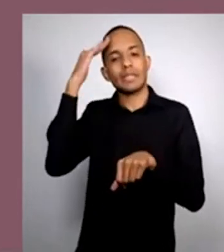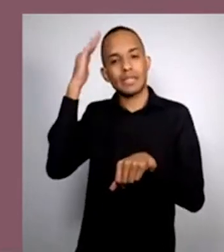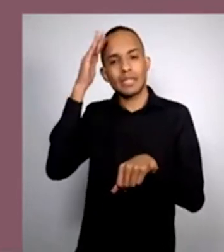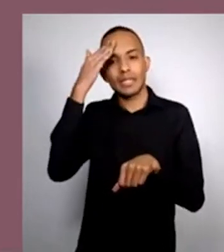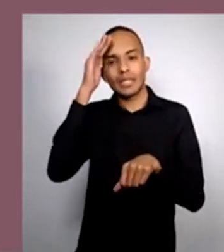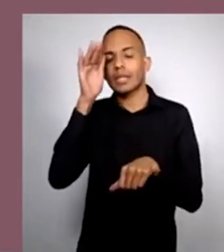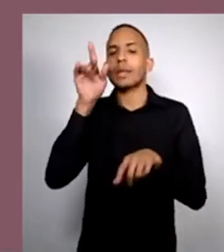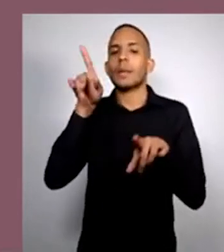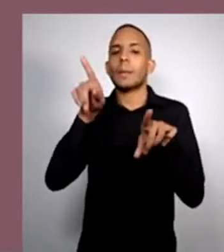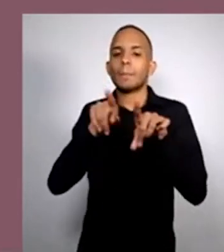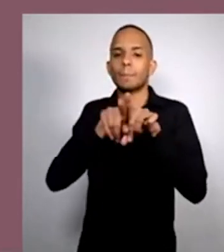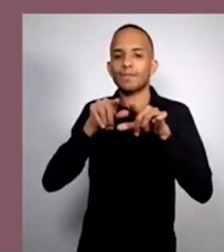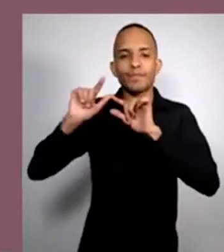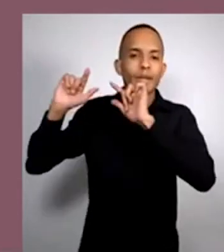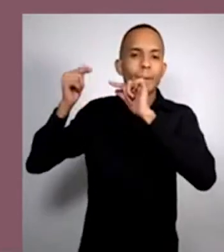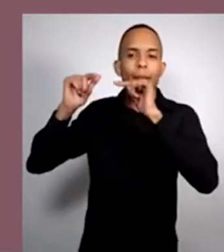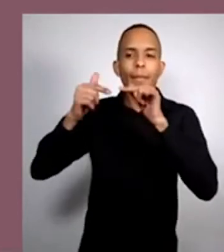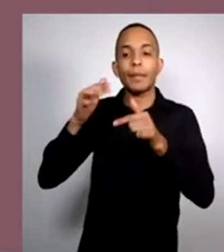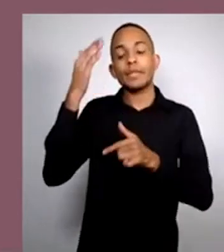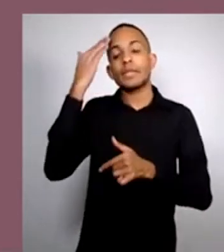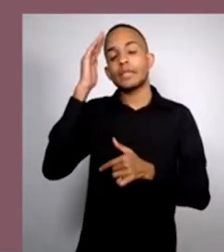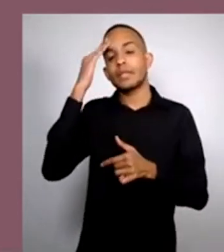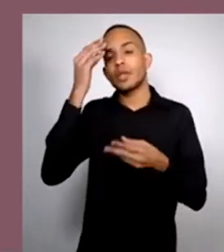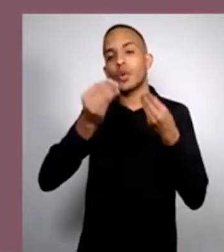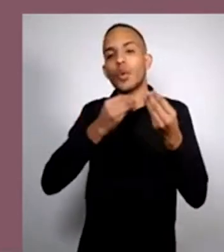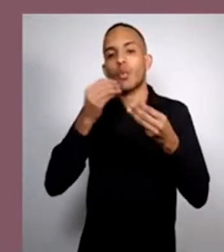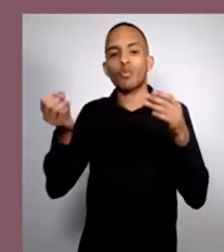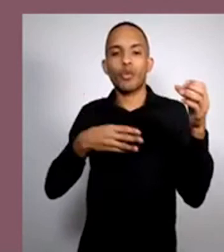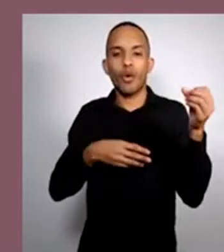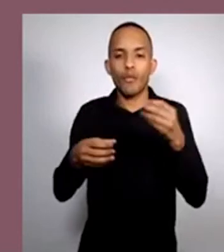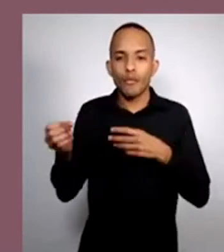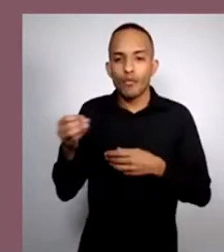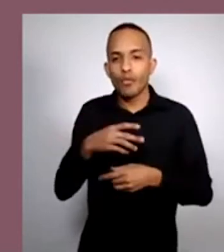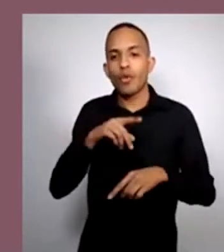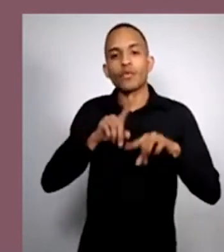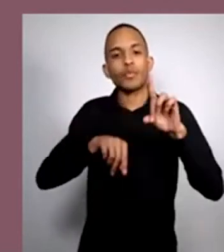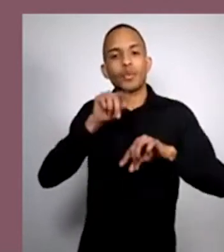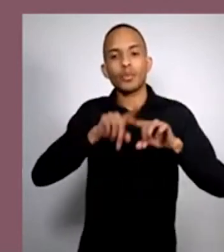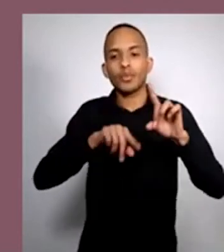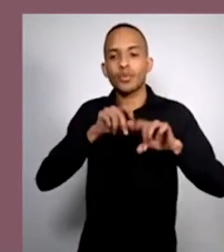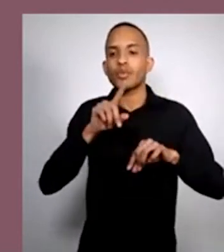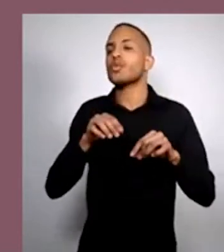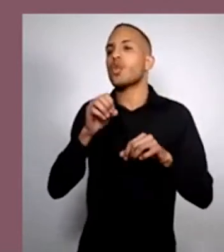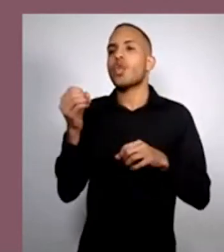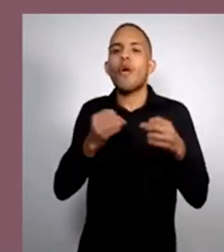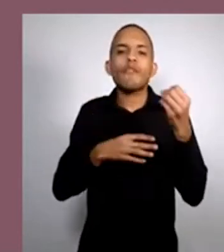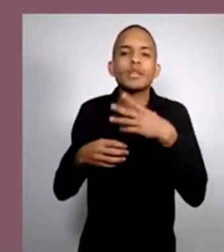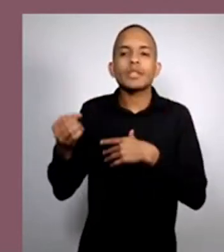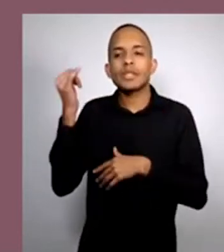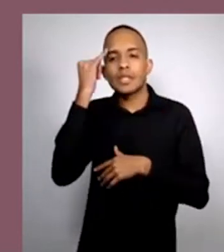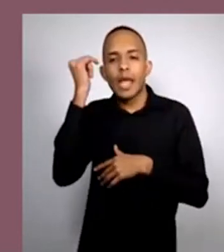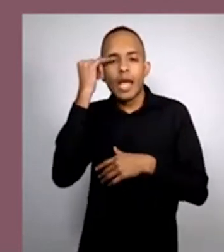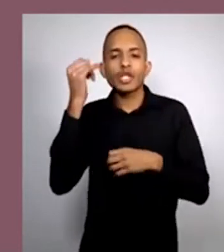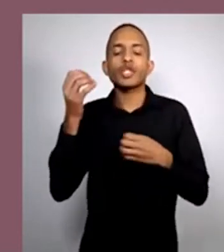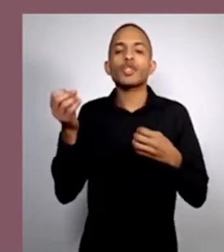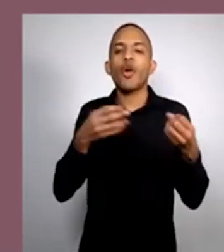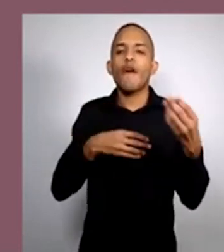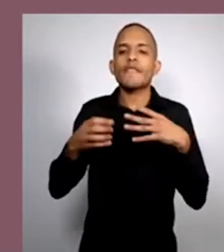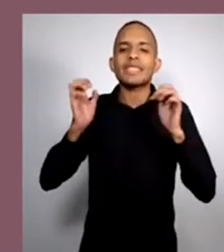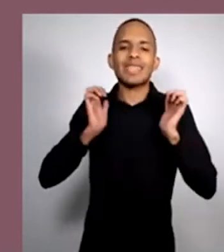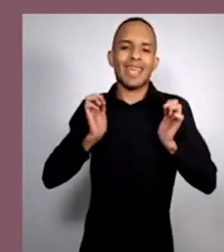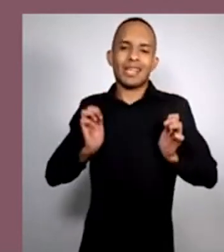disso, realmente construir com novos materiais essa sociedade que a gente tanto sonha, né,